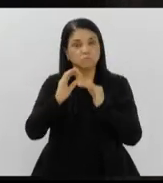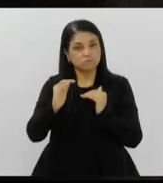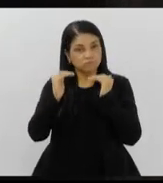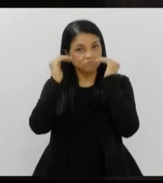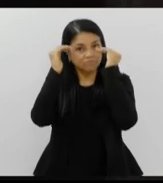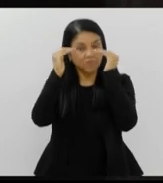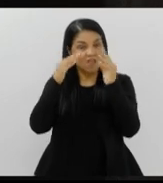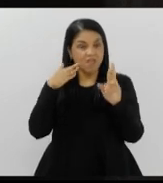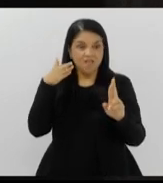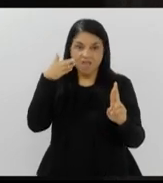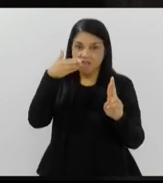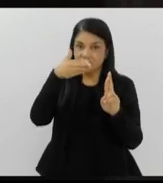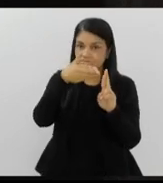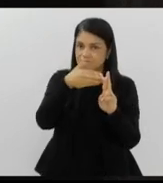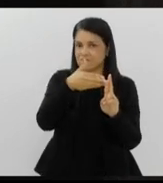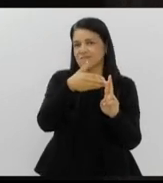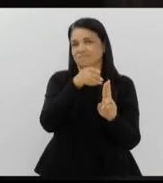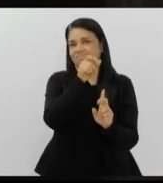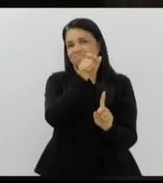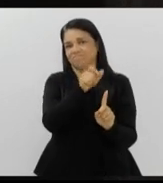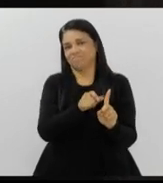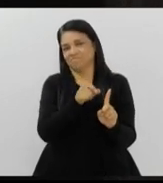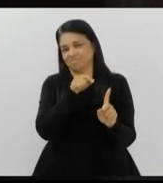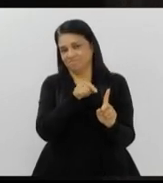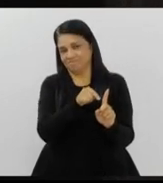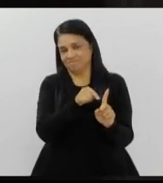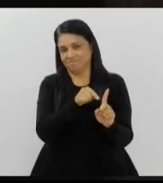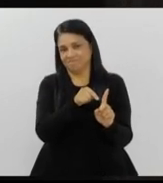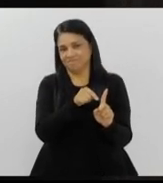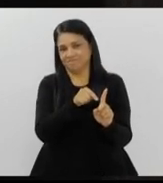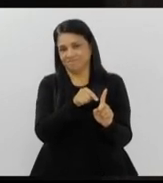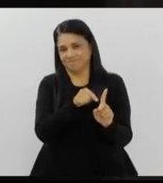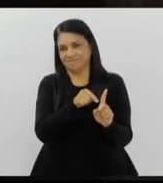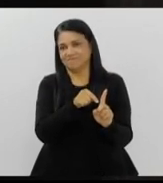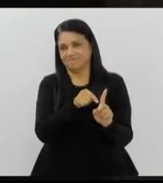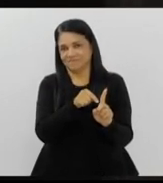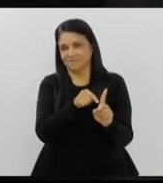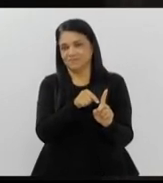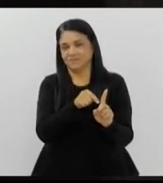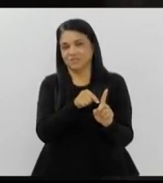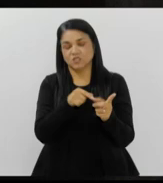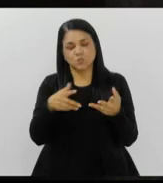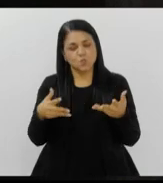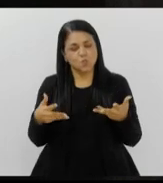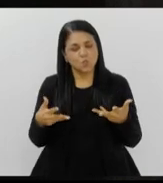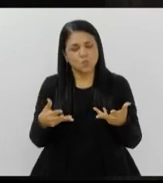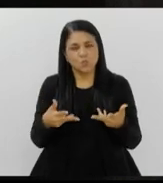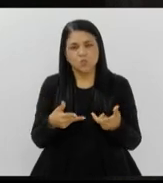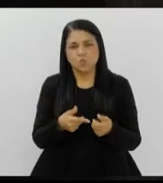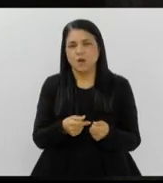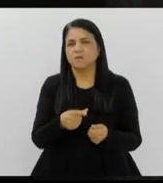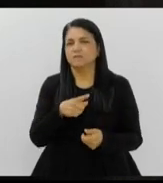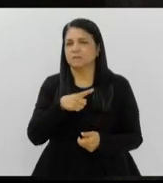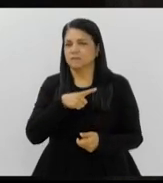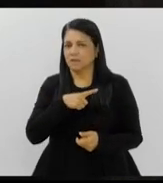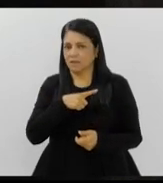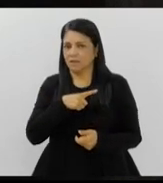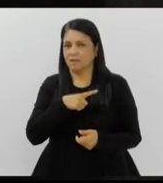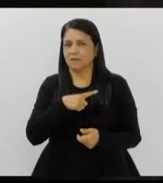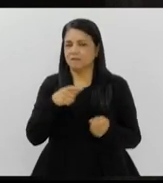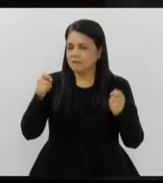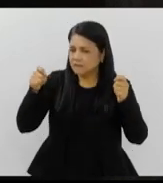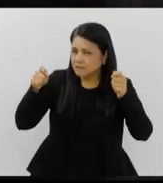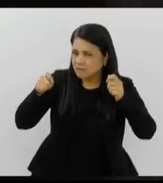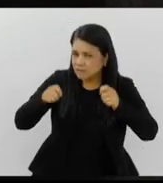uma referência em razão de tudo aquilo das qualidades que ela detém. É uma pessoa extremamente